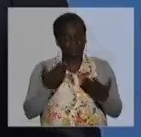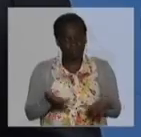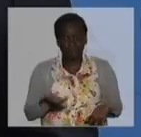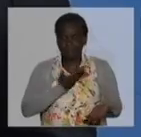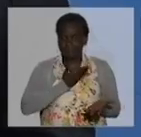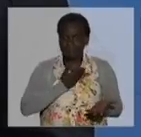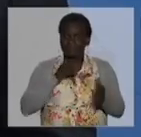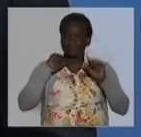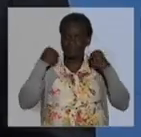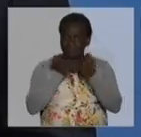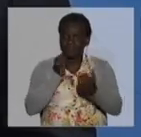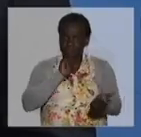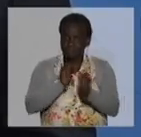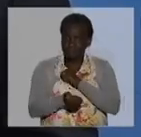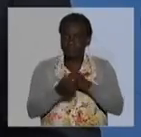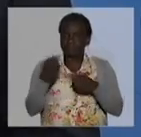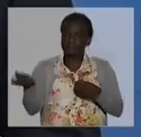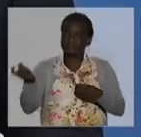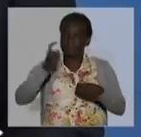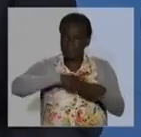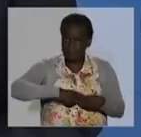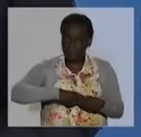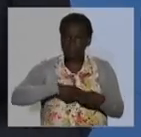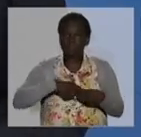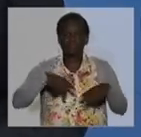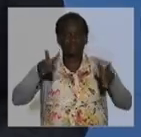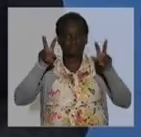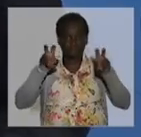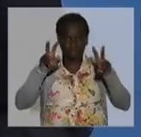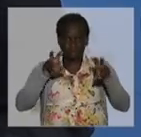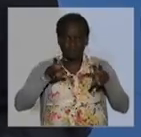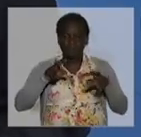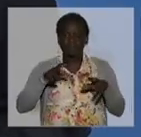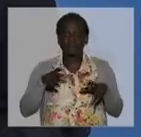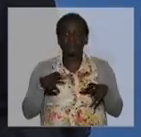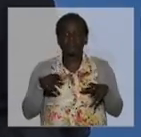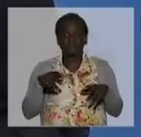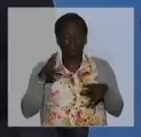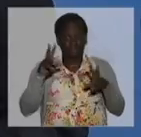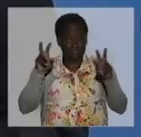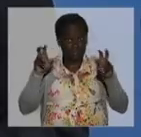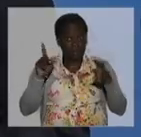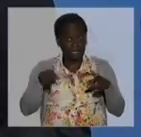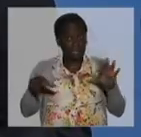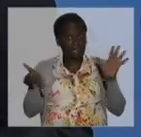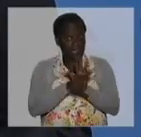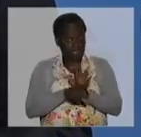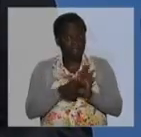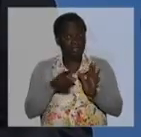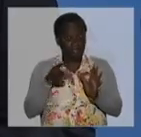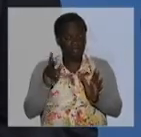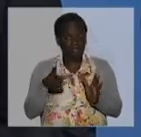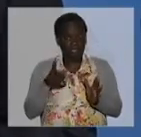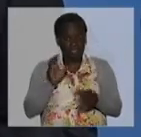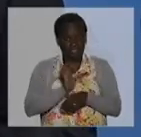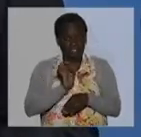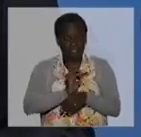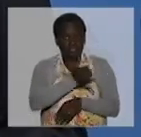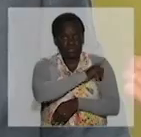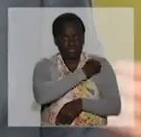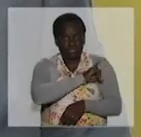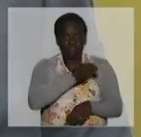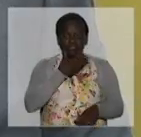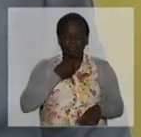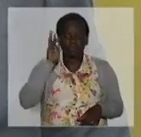Muito bem, amigos do Arena Esportiva, estamos voltando com o tema que é lei, inclusive, aqui no estado do Rio de